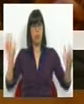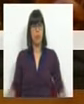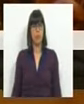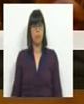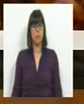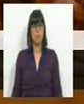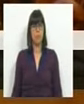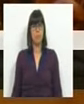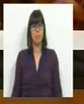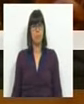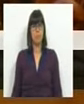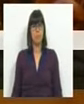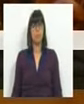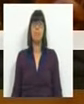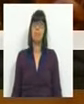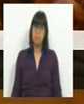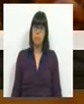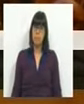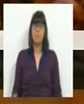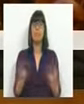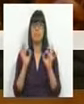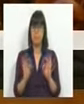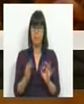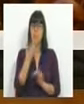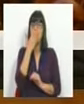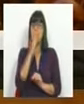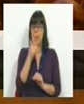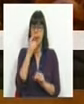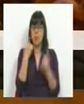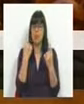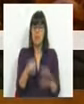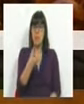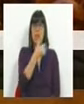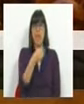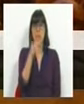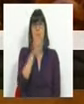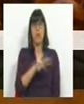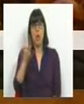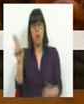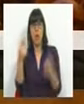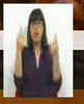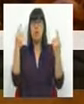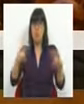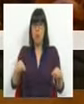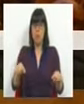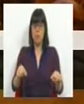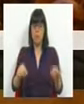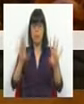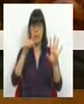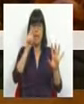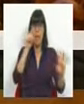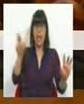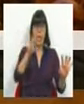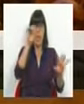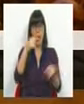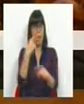deputados? Afinal, são mesmo, parece, só 500 milhões de euros. O erro